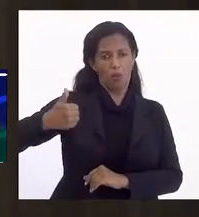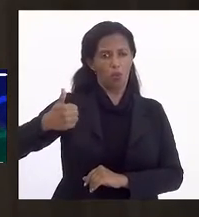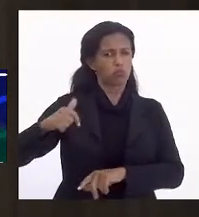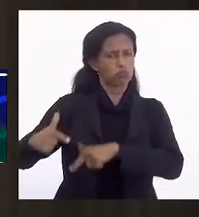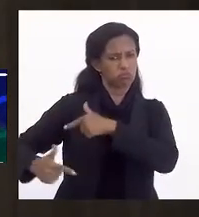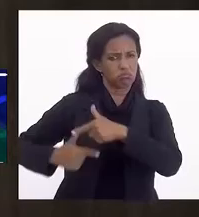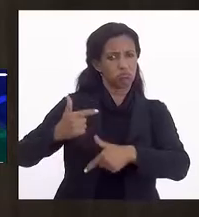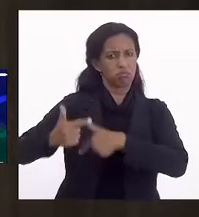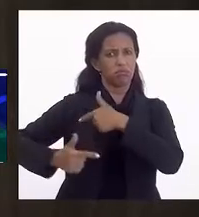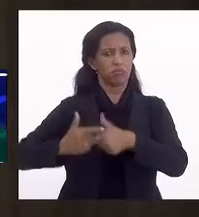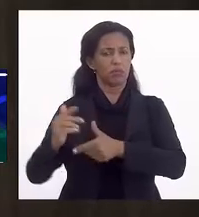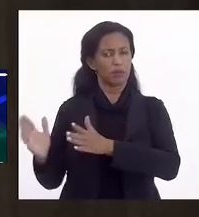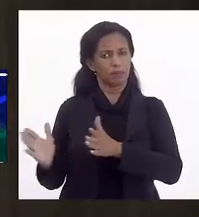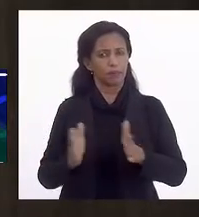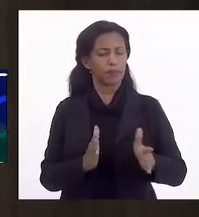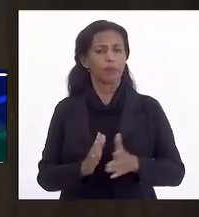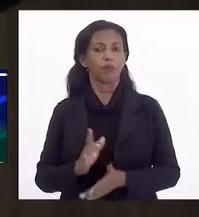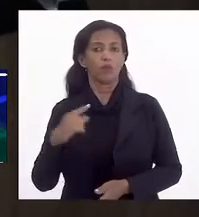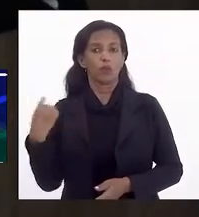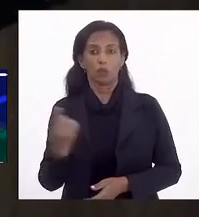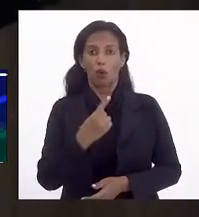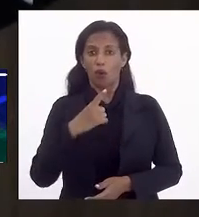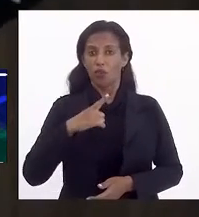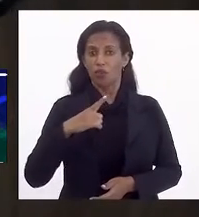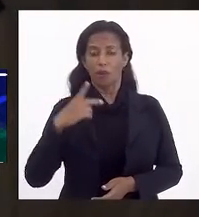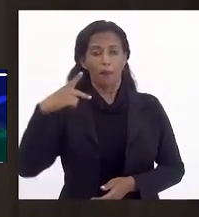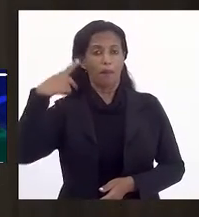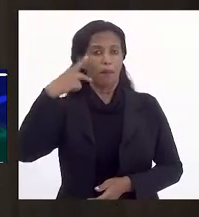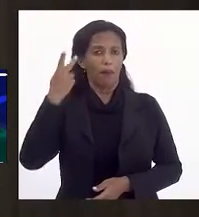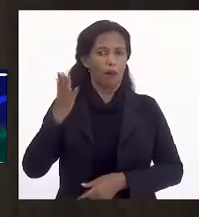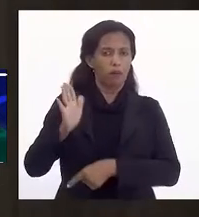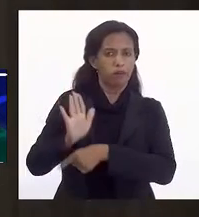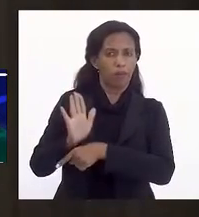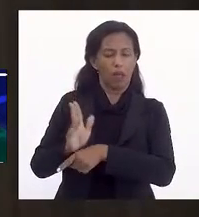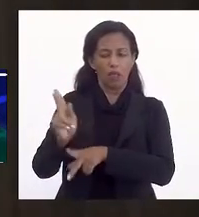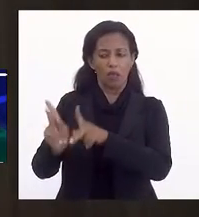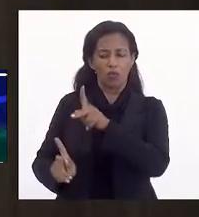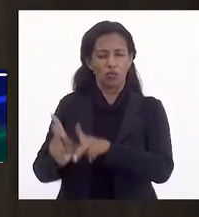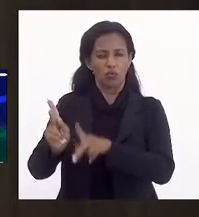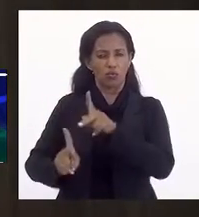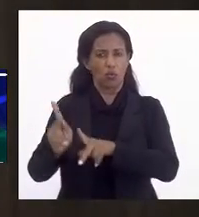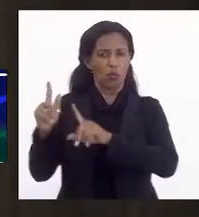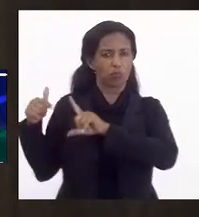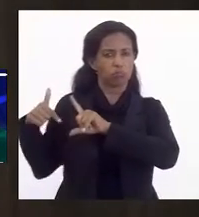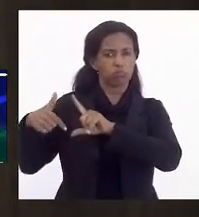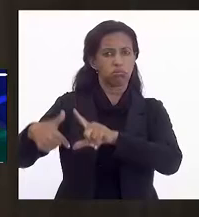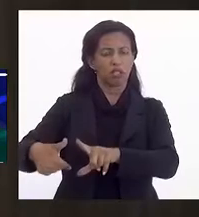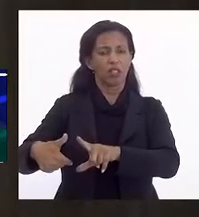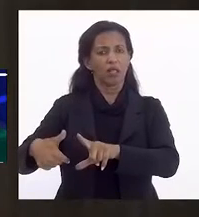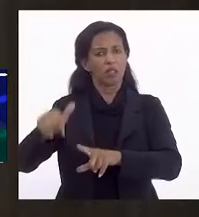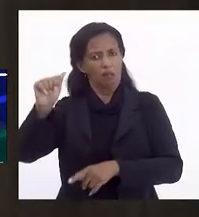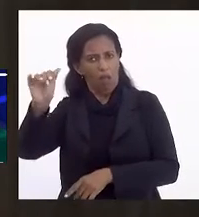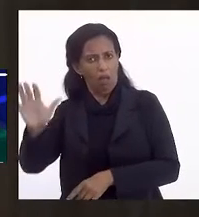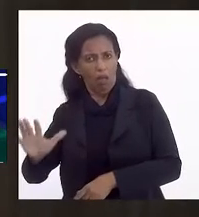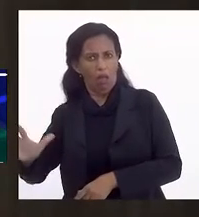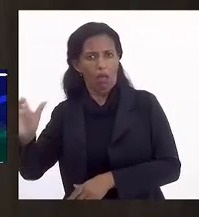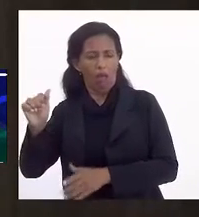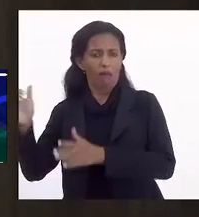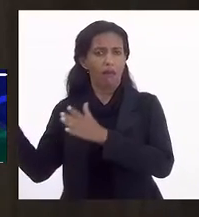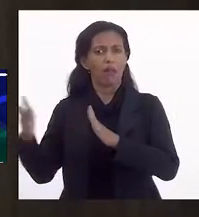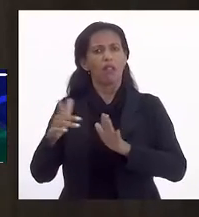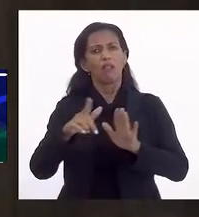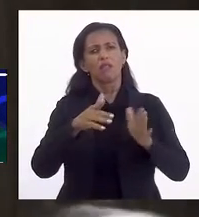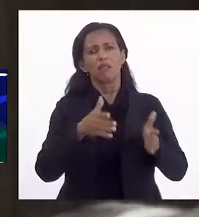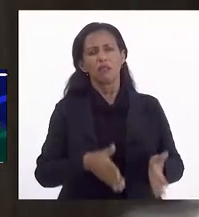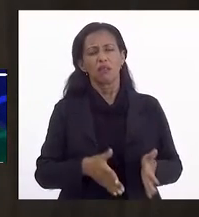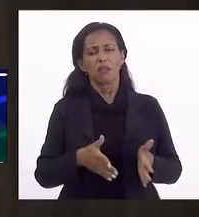sistematização. Nós temos uma frente parlamentar em defesa dos povos tradicionais de matriz africana. Desde a legislatura